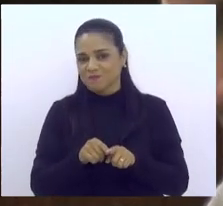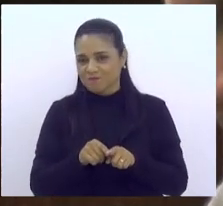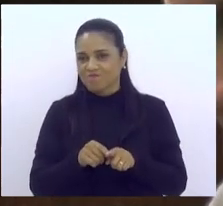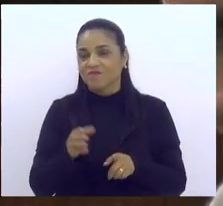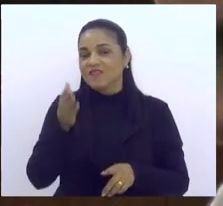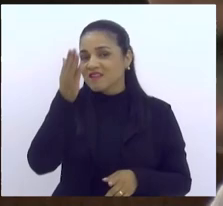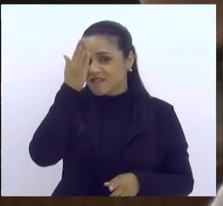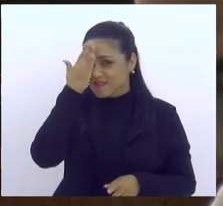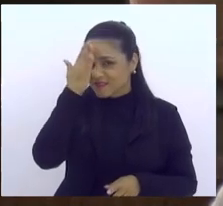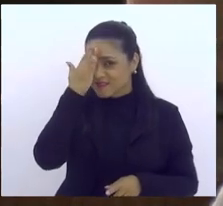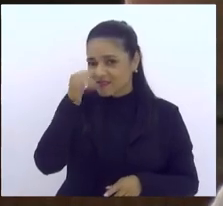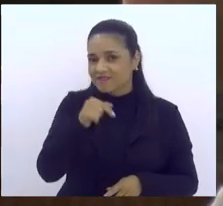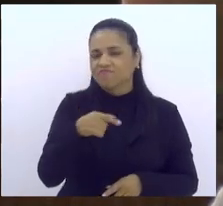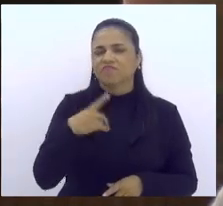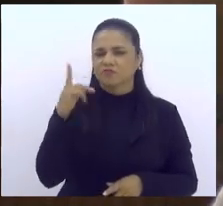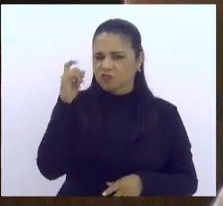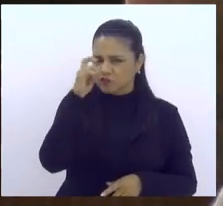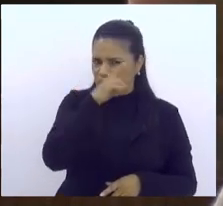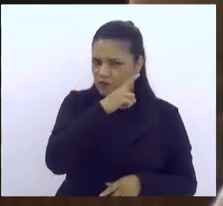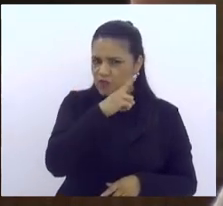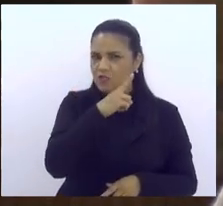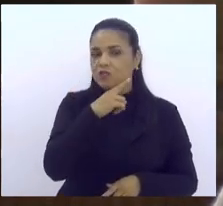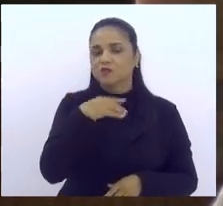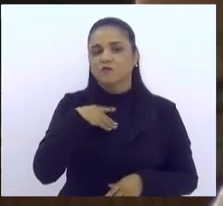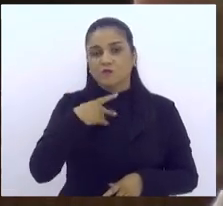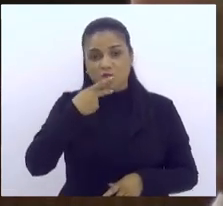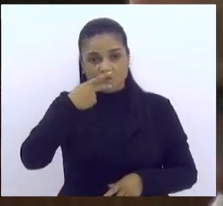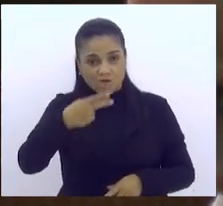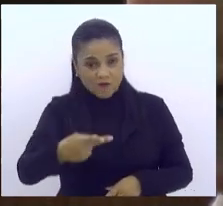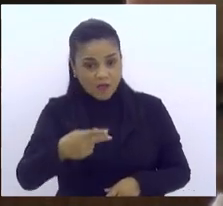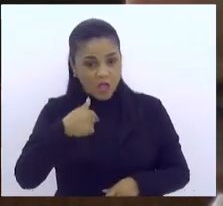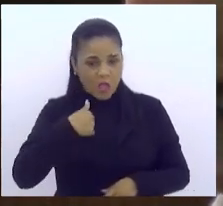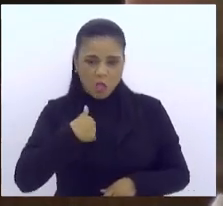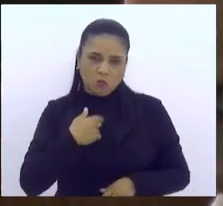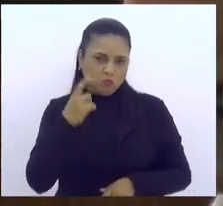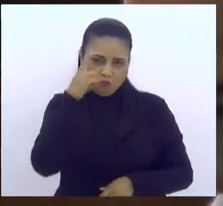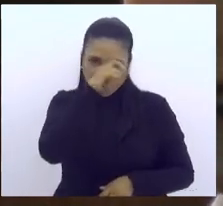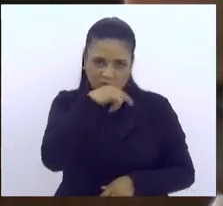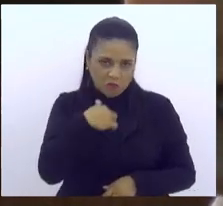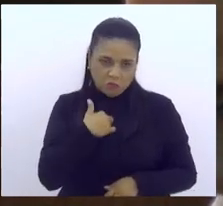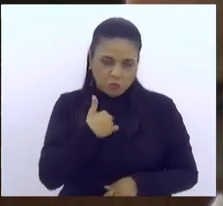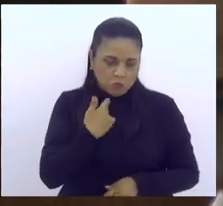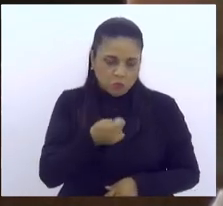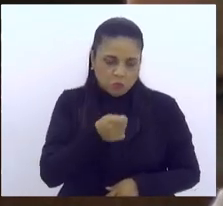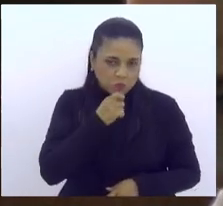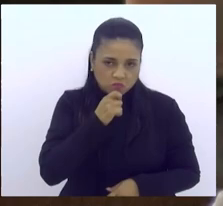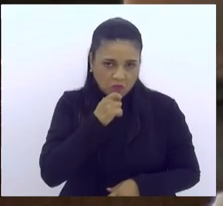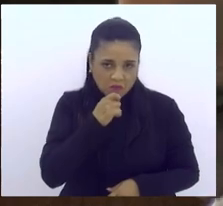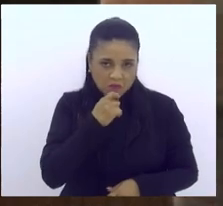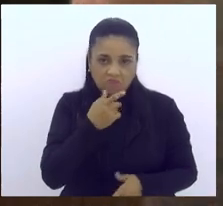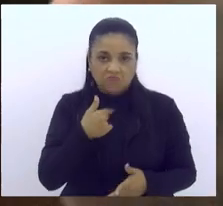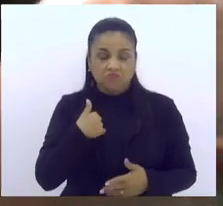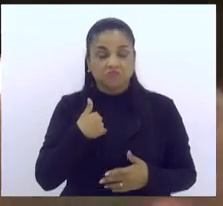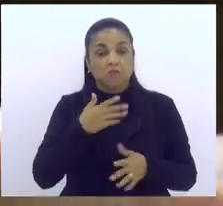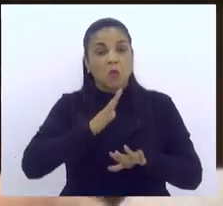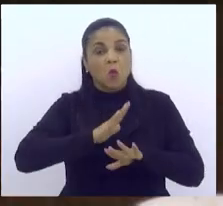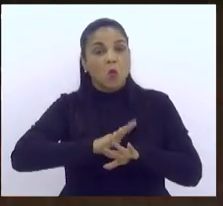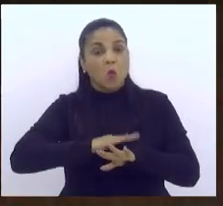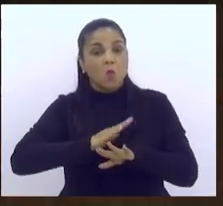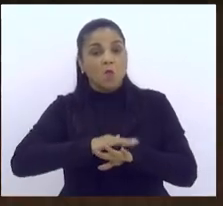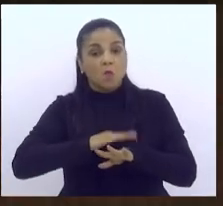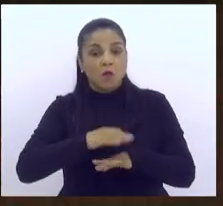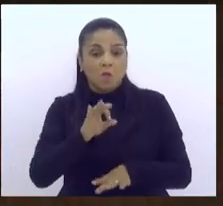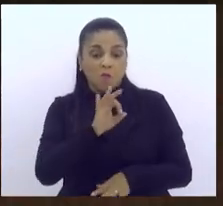que para muitos é difícil falar isso, mas eu não tenho dificuldade alguma, porque a partir do momento que a gente